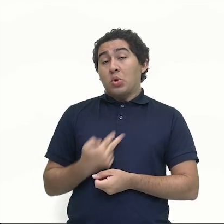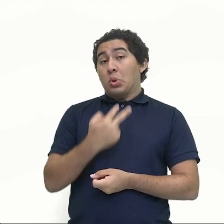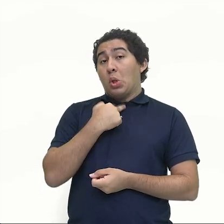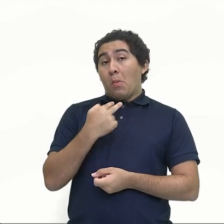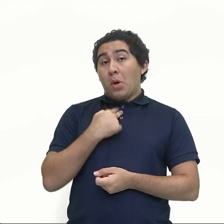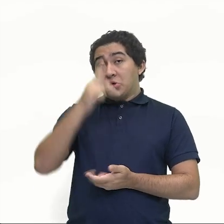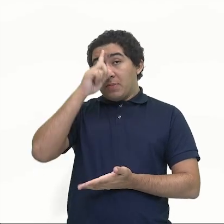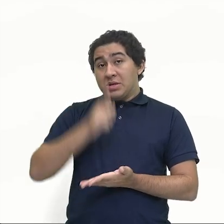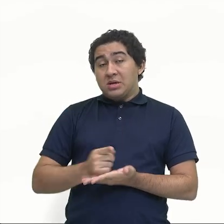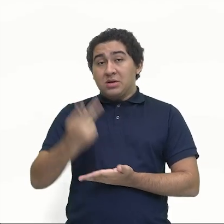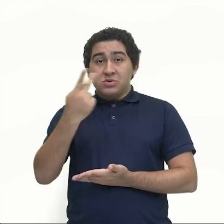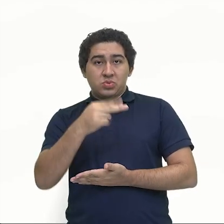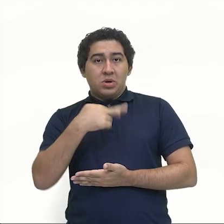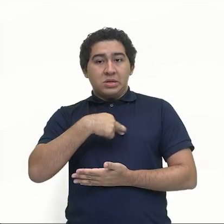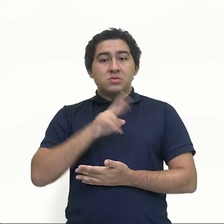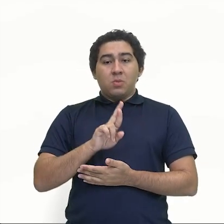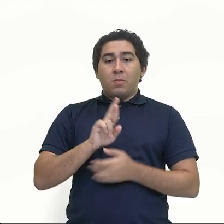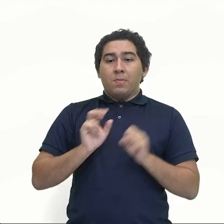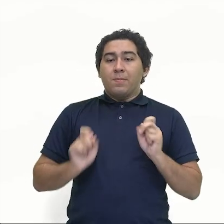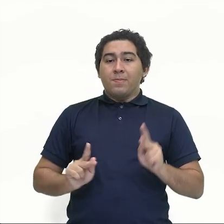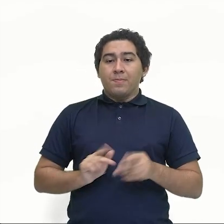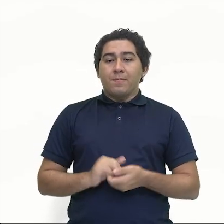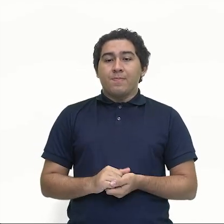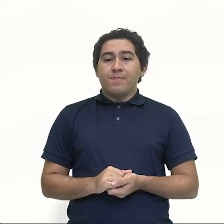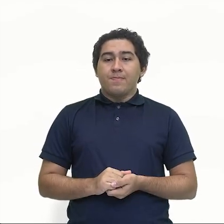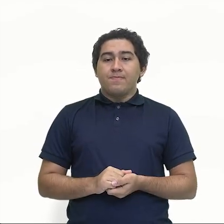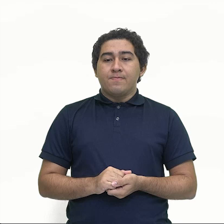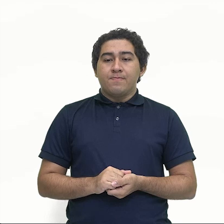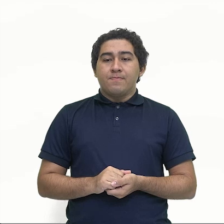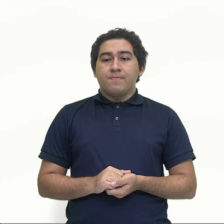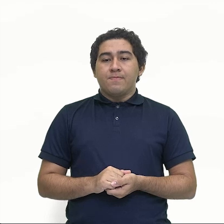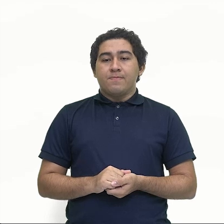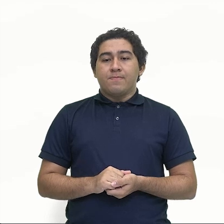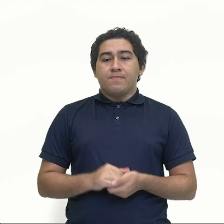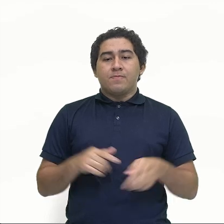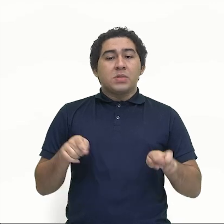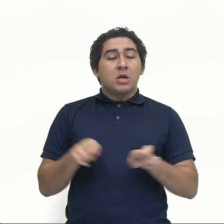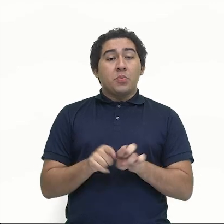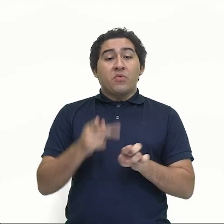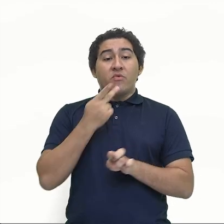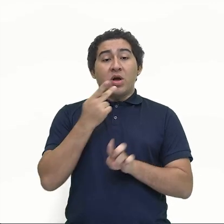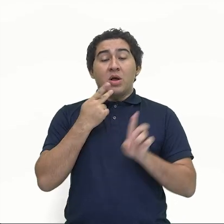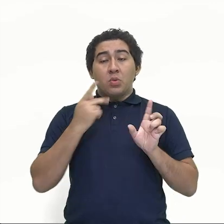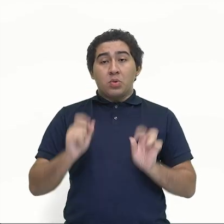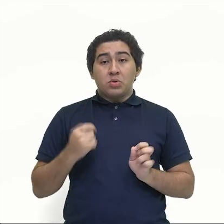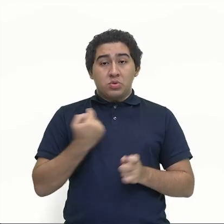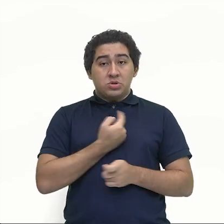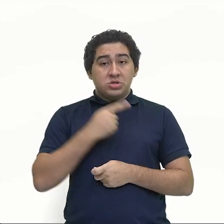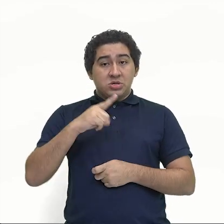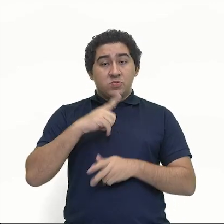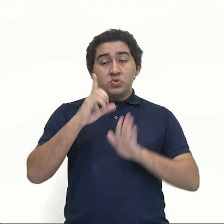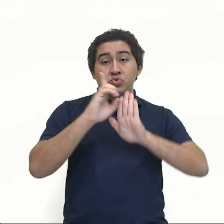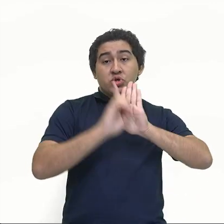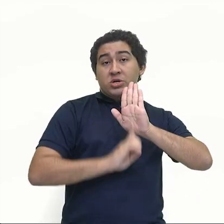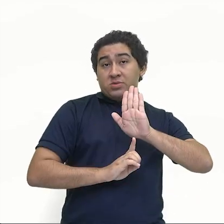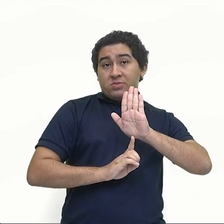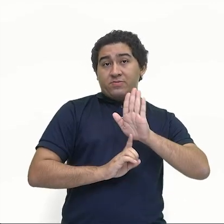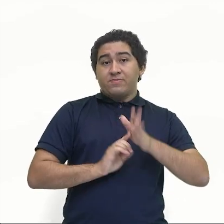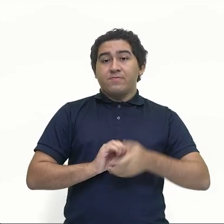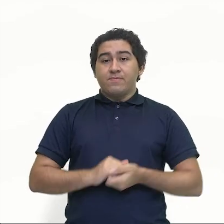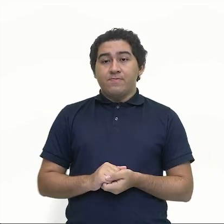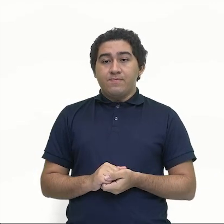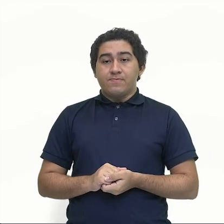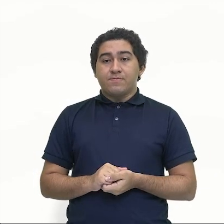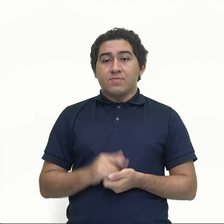na sua religião, ok? E também fala aqui que nós temos o direito, né?